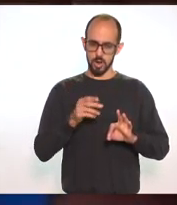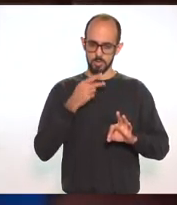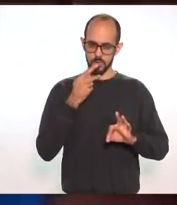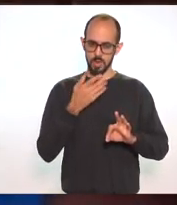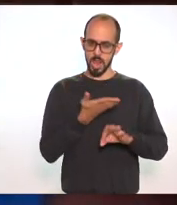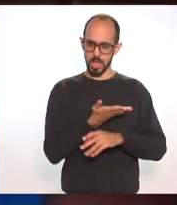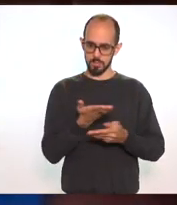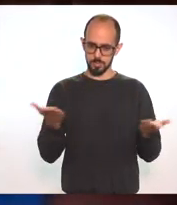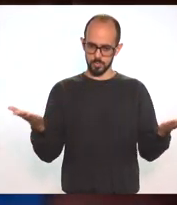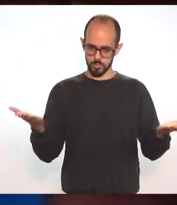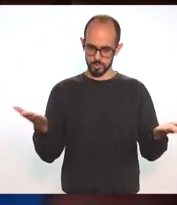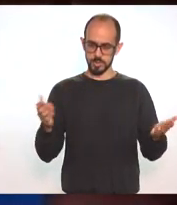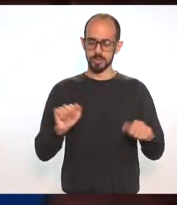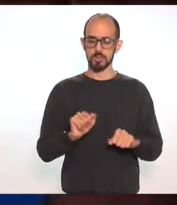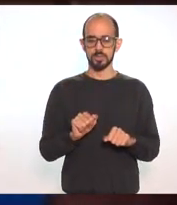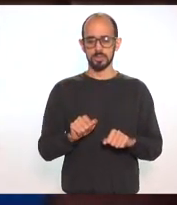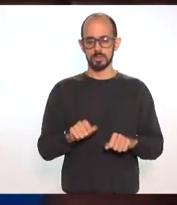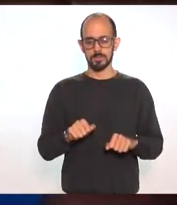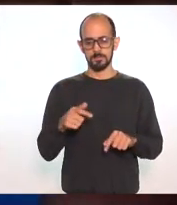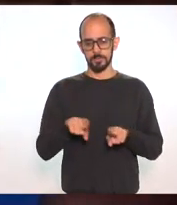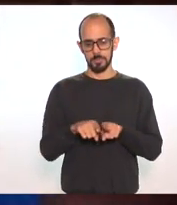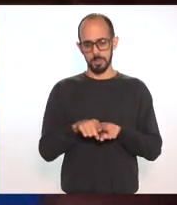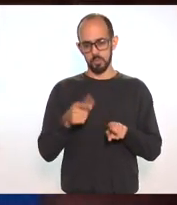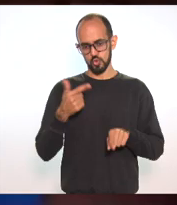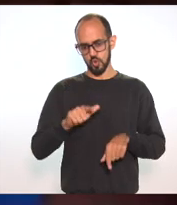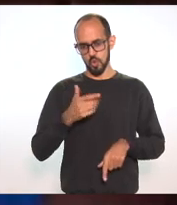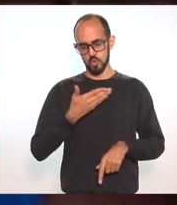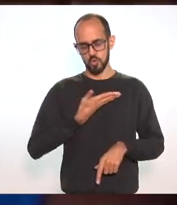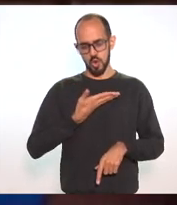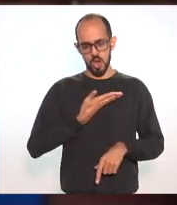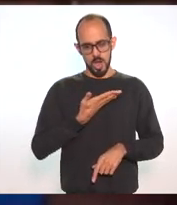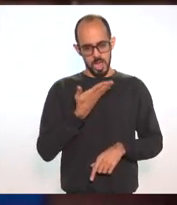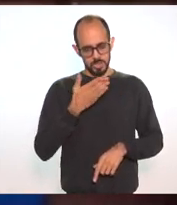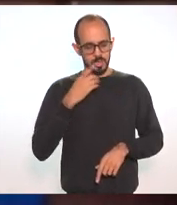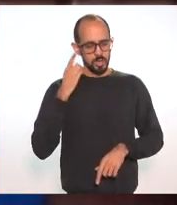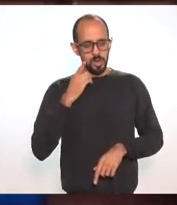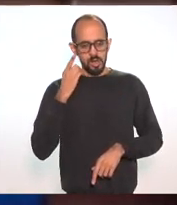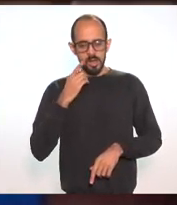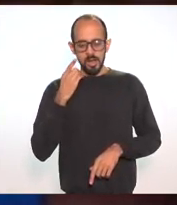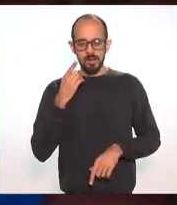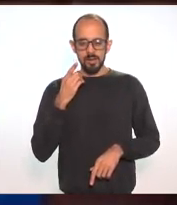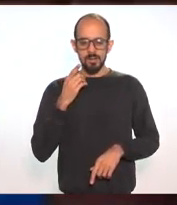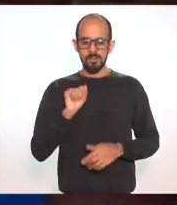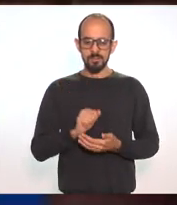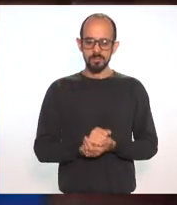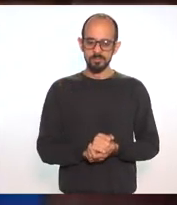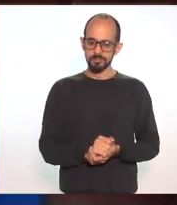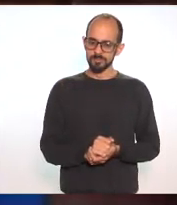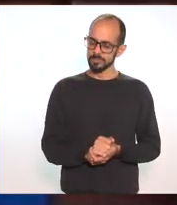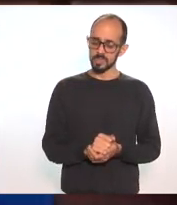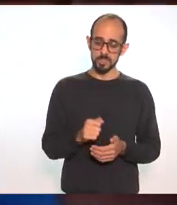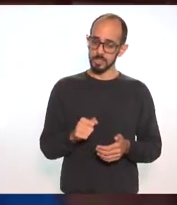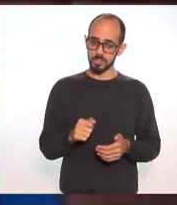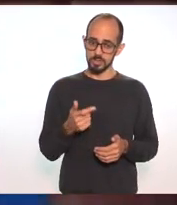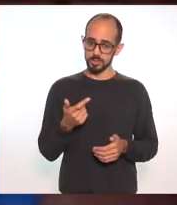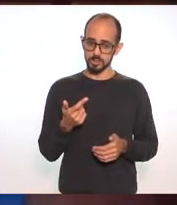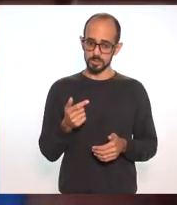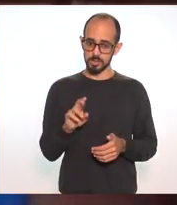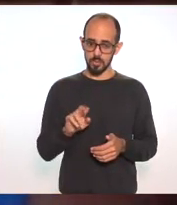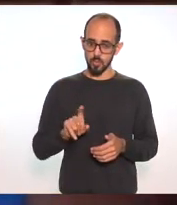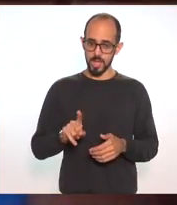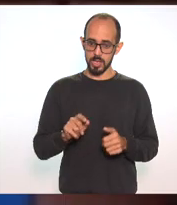né, dessa casa, para os demais colegas aqui, deputados e deputadas que não fazem parte do colegiado da